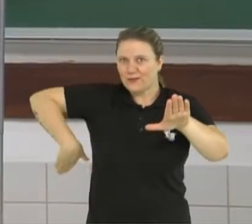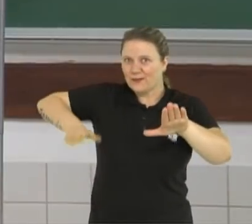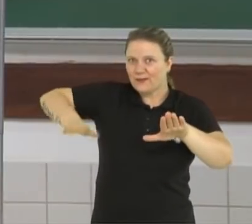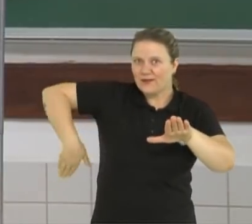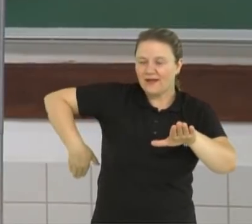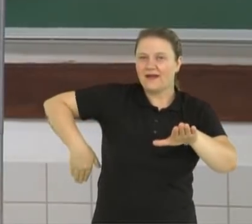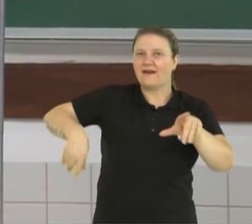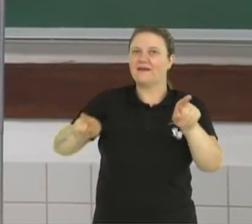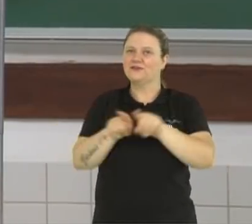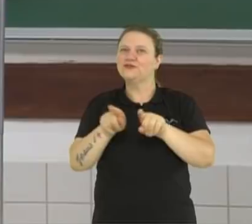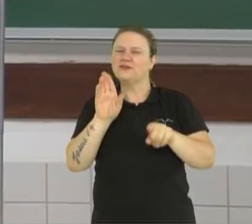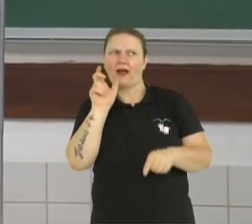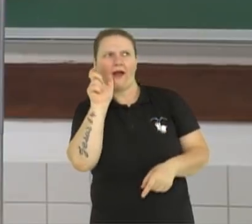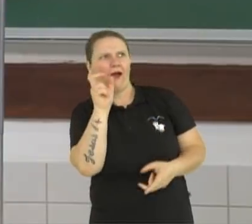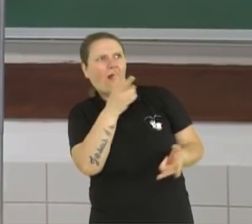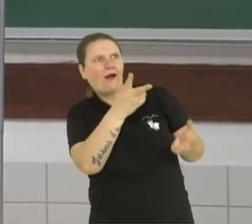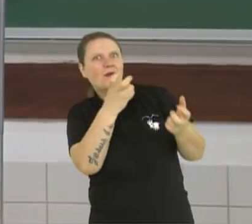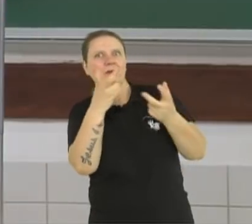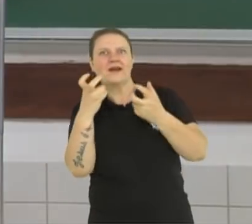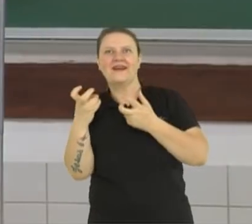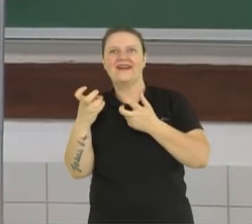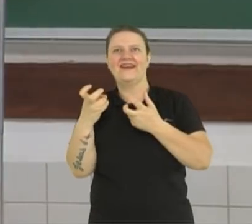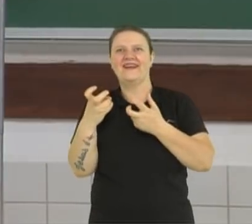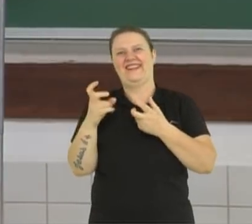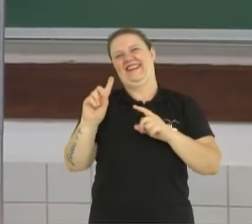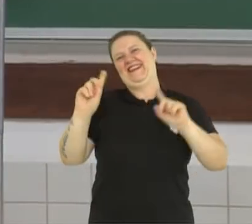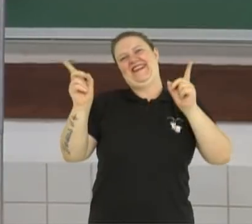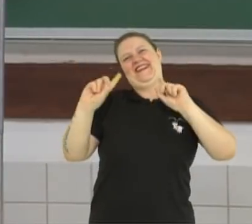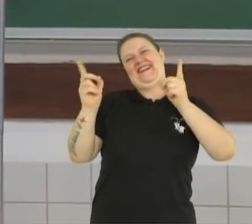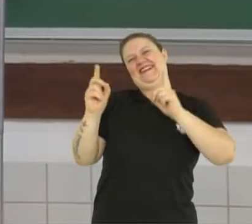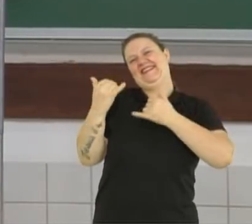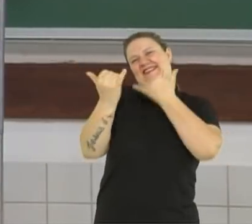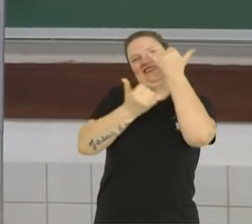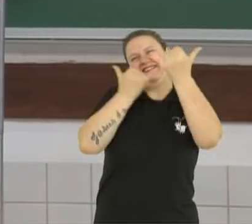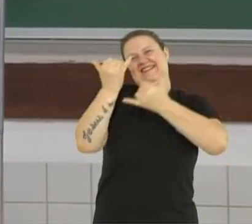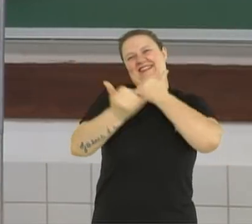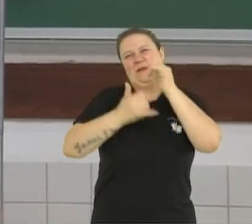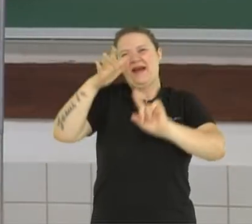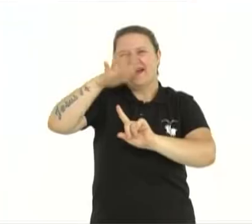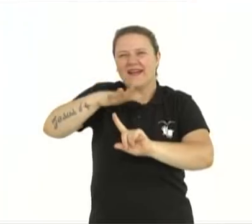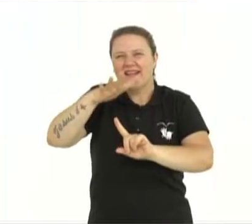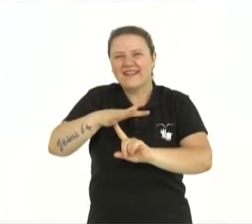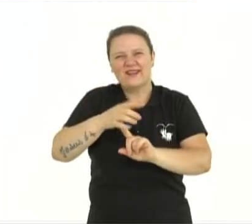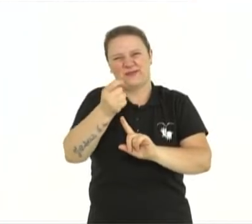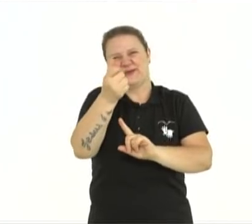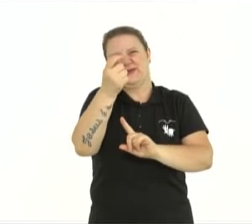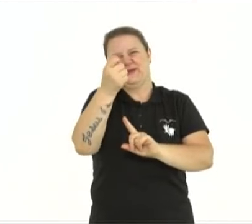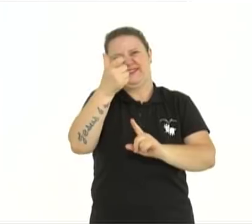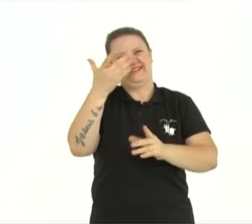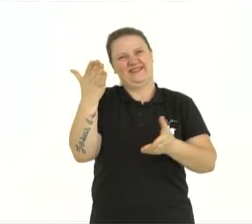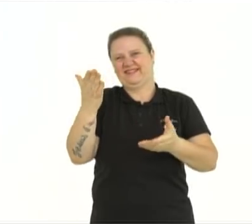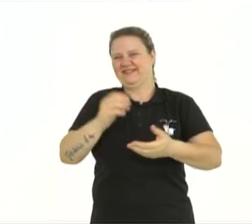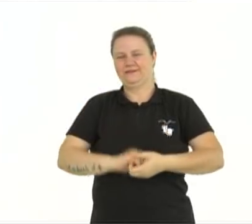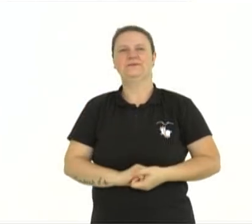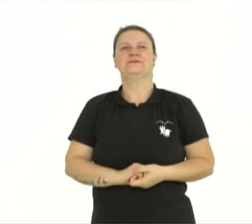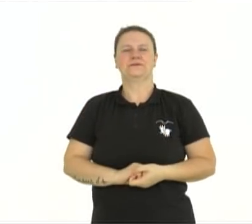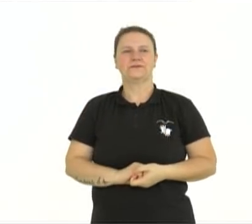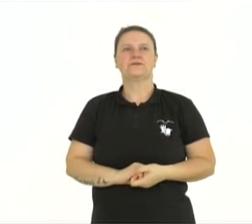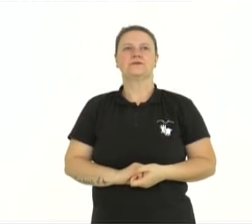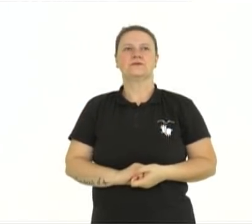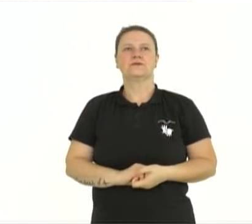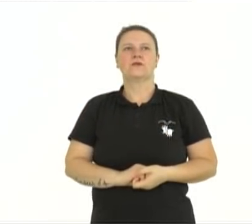Paraná, né? Esse tubo, não vê muito. E ali, as nossas praias são